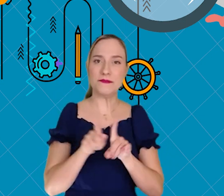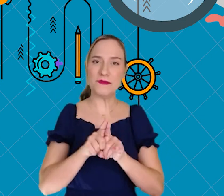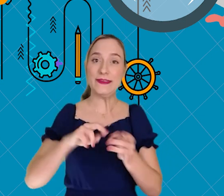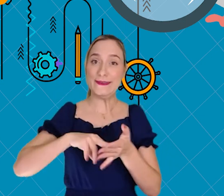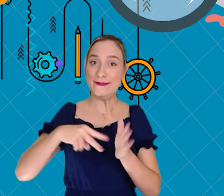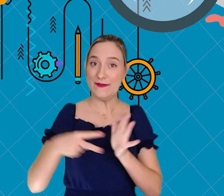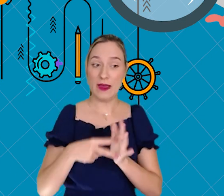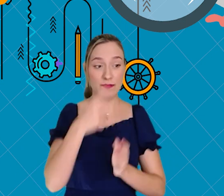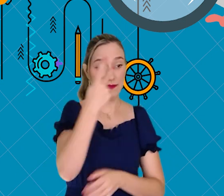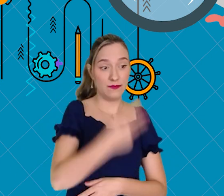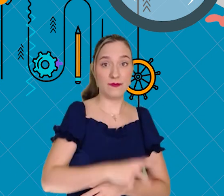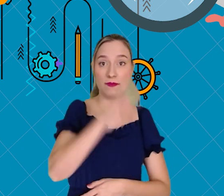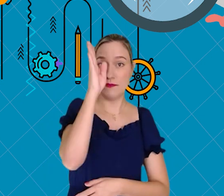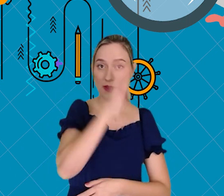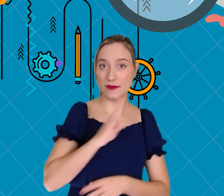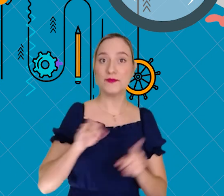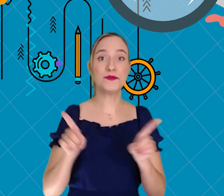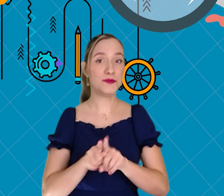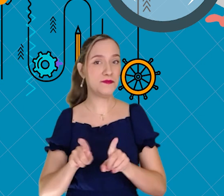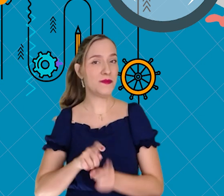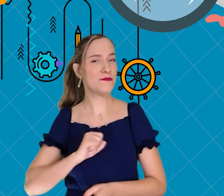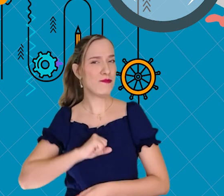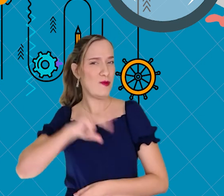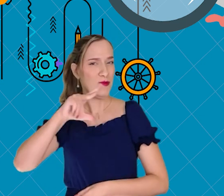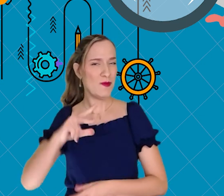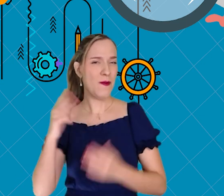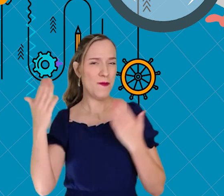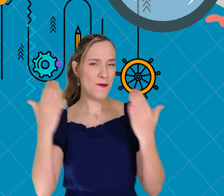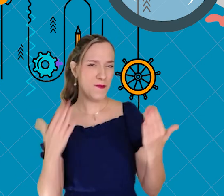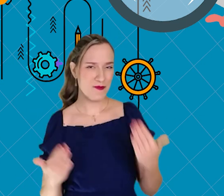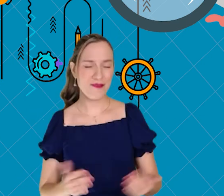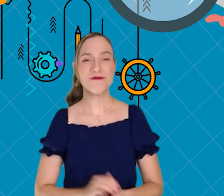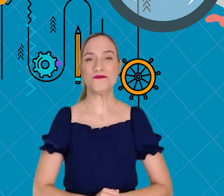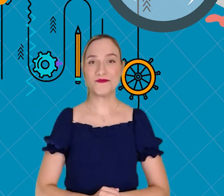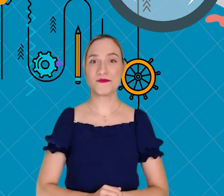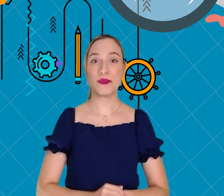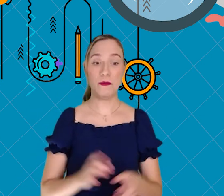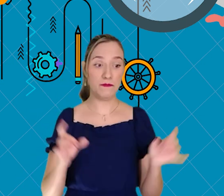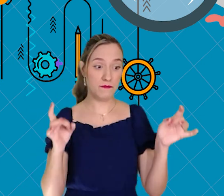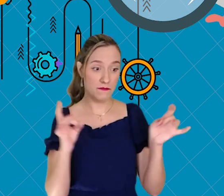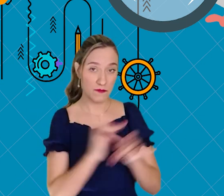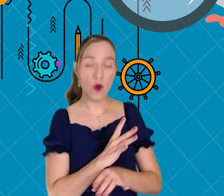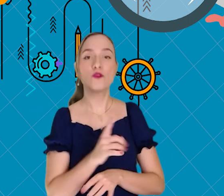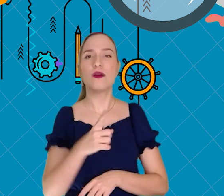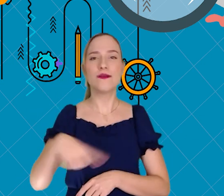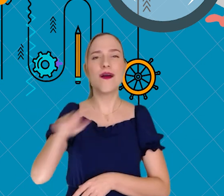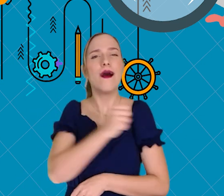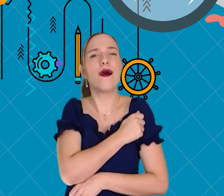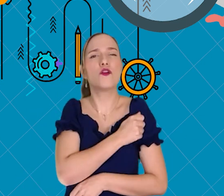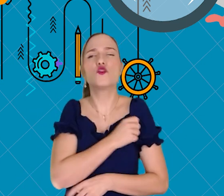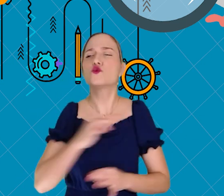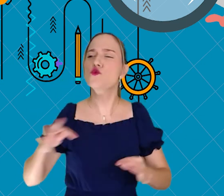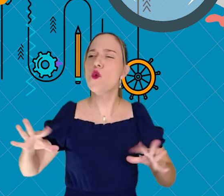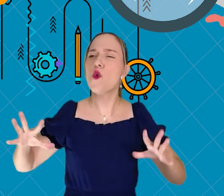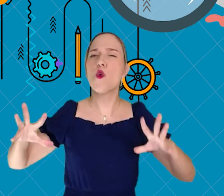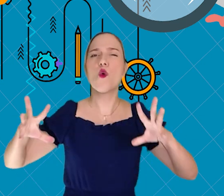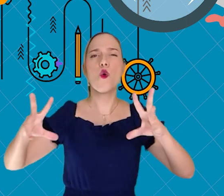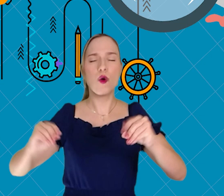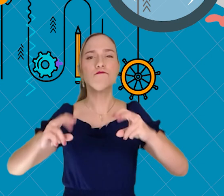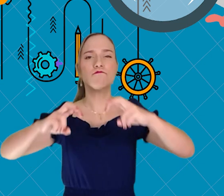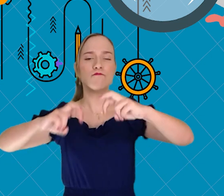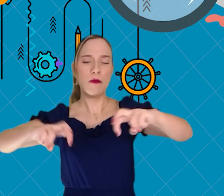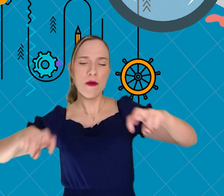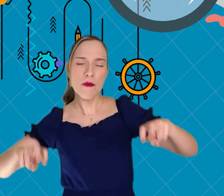seu significado brasileiro e português. Depois, juntem todas as pesquisas da